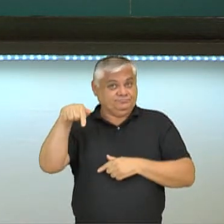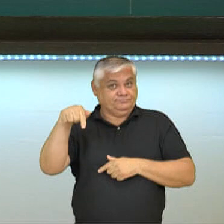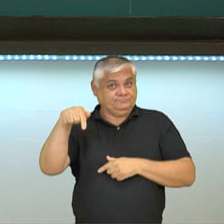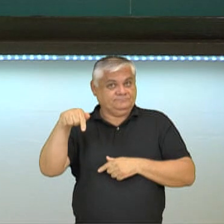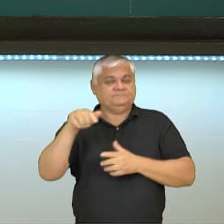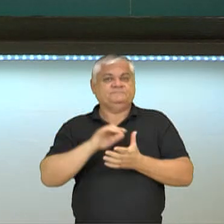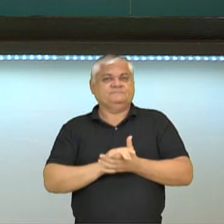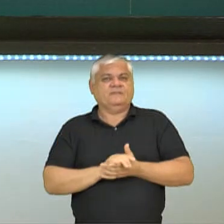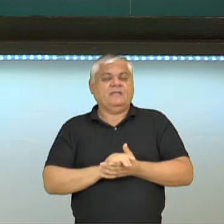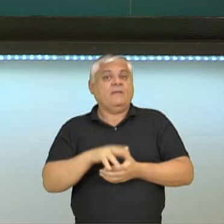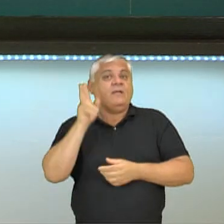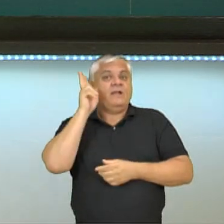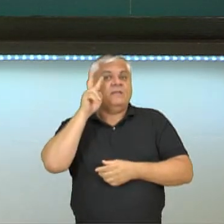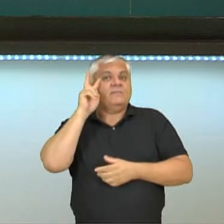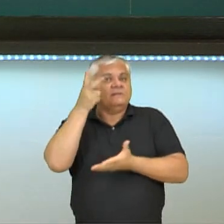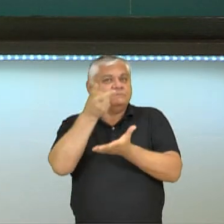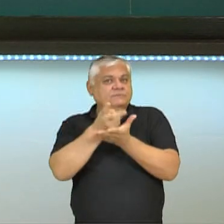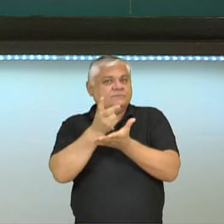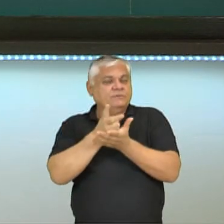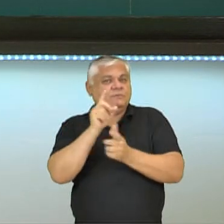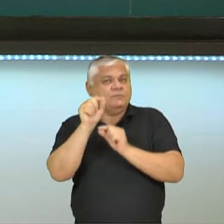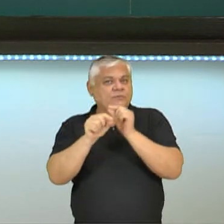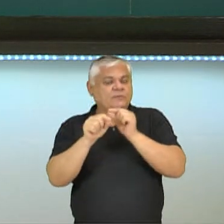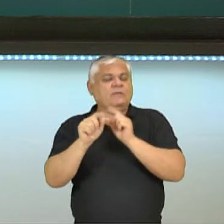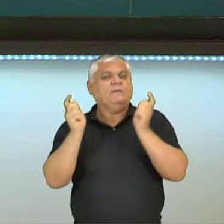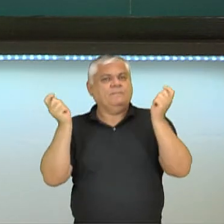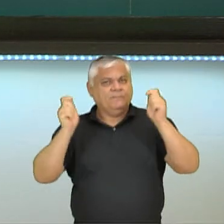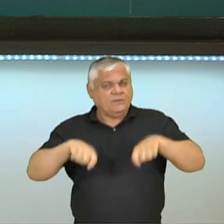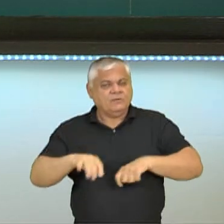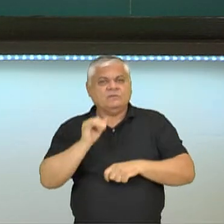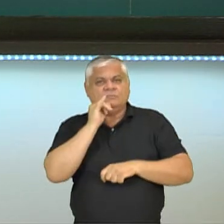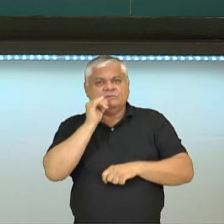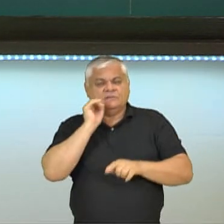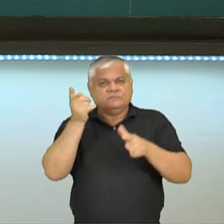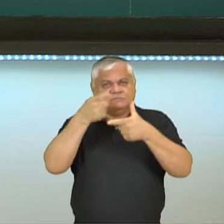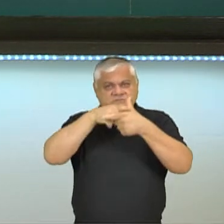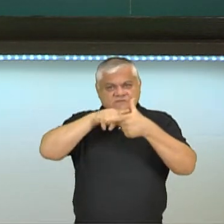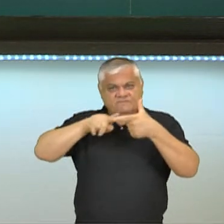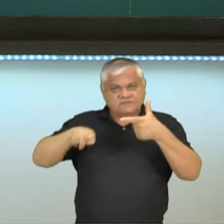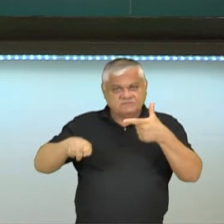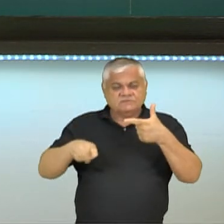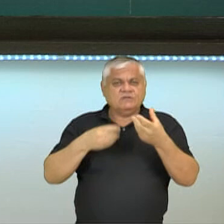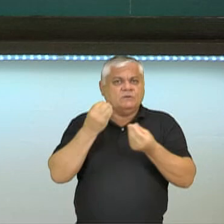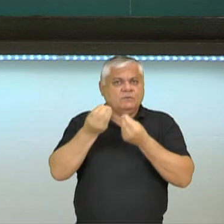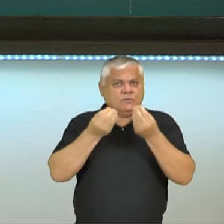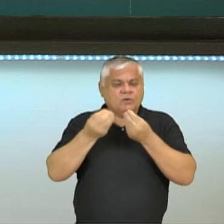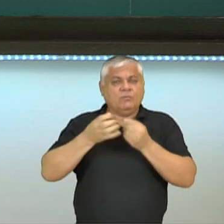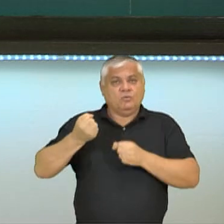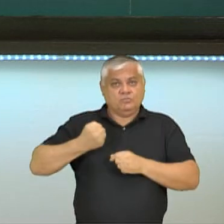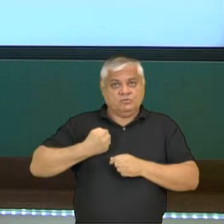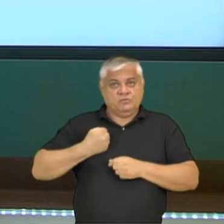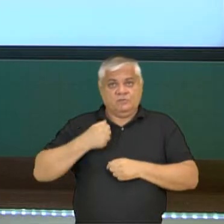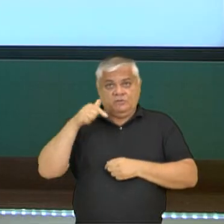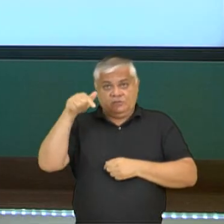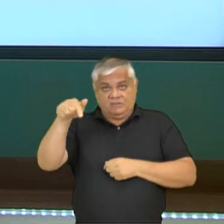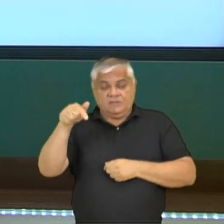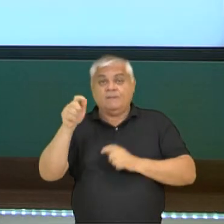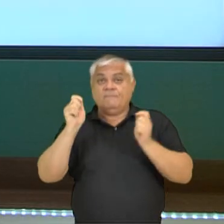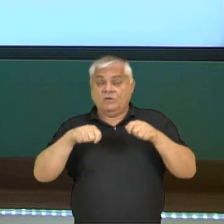racionais. Lembrando que nós podemos fazer a divisão com o número racional na sua